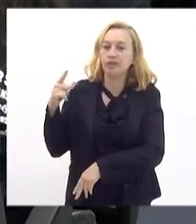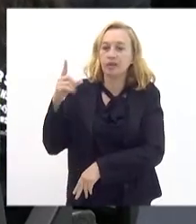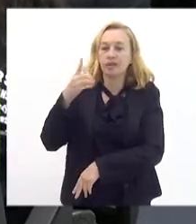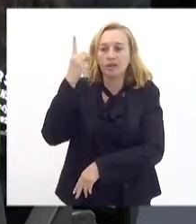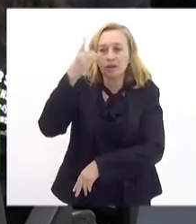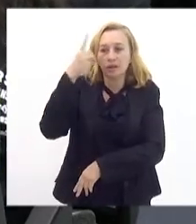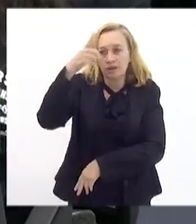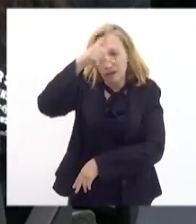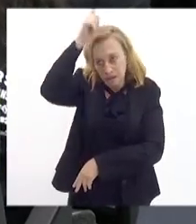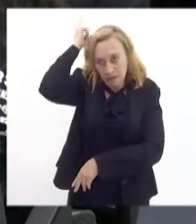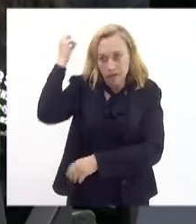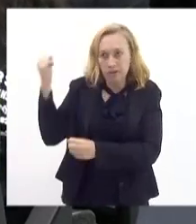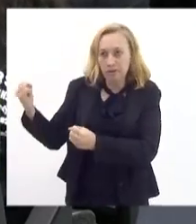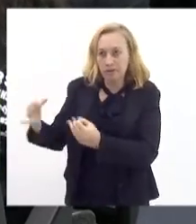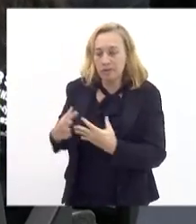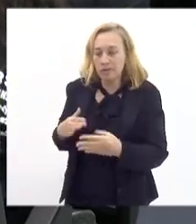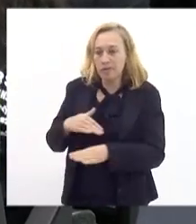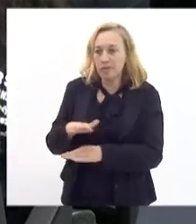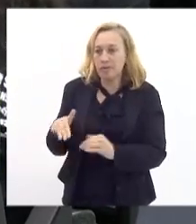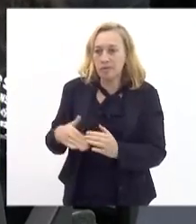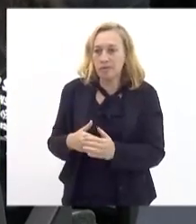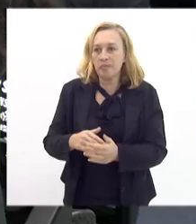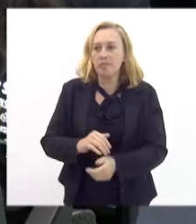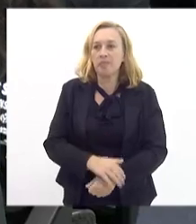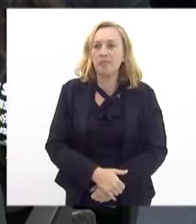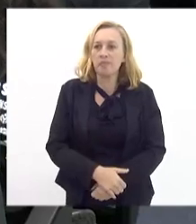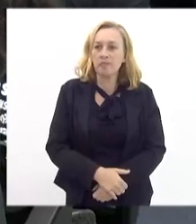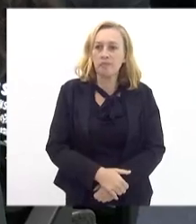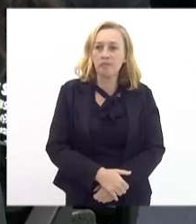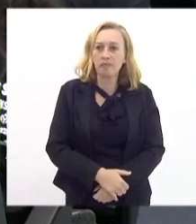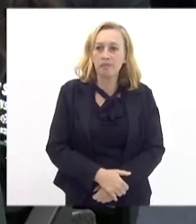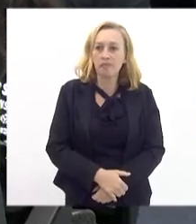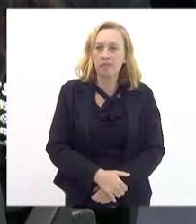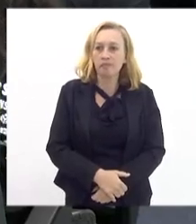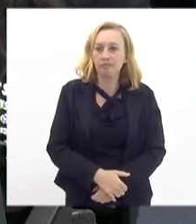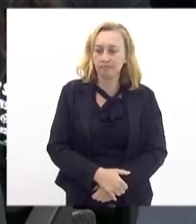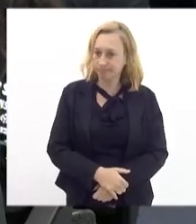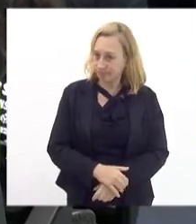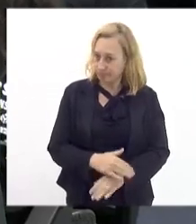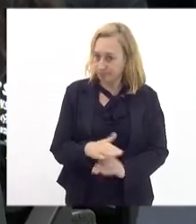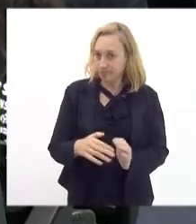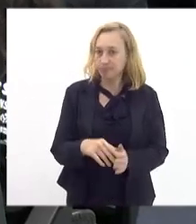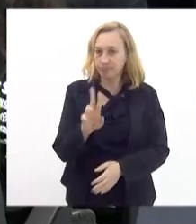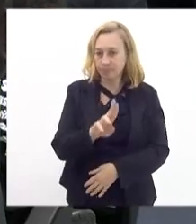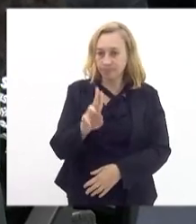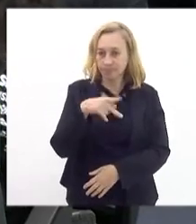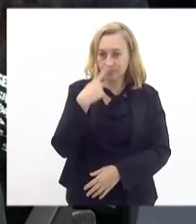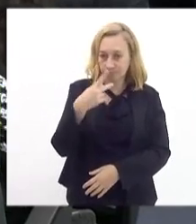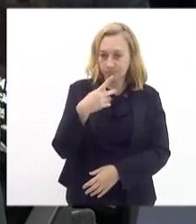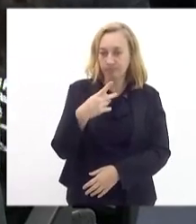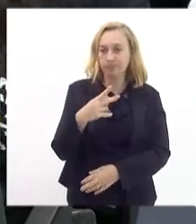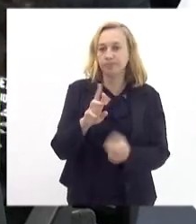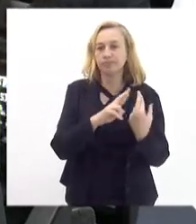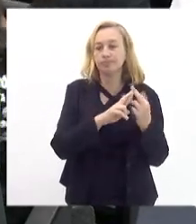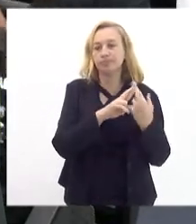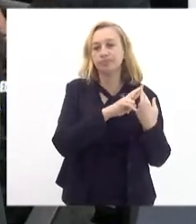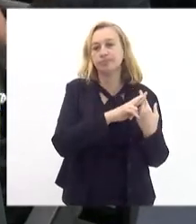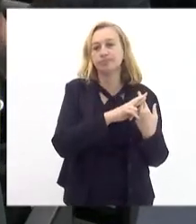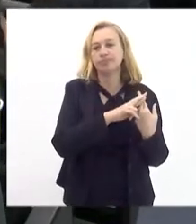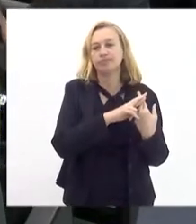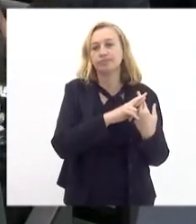depois pela Deputado sim como Gustavo e o segmento da sociedade civil também vão usar da palavra como representantes da empresa